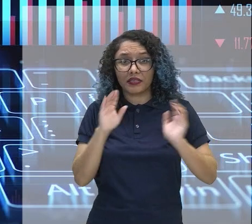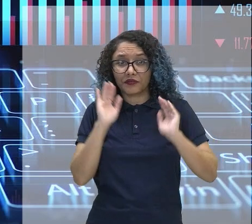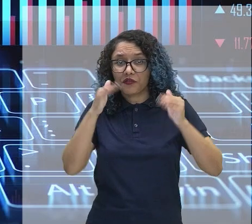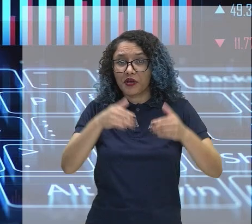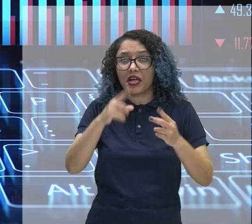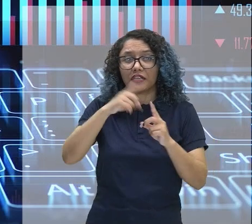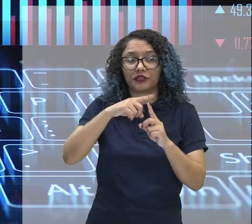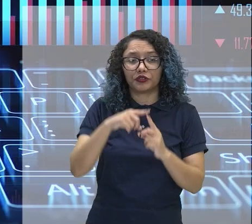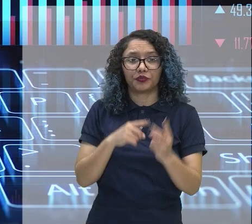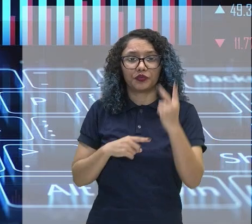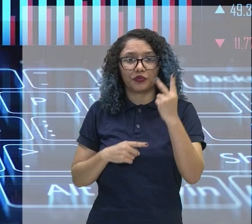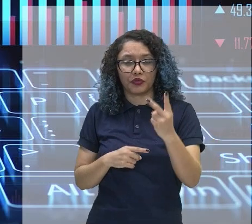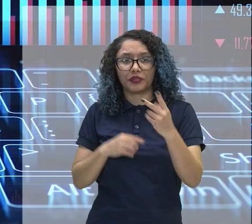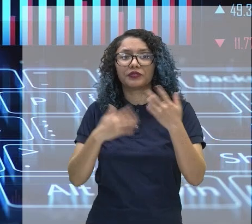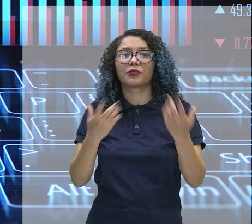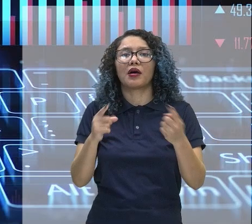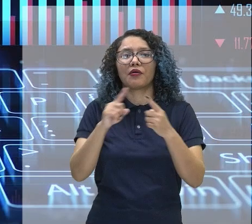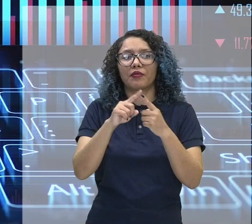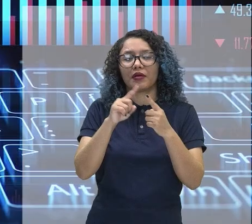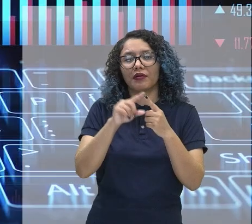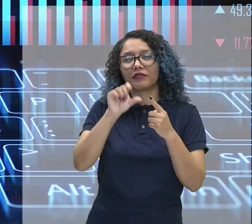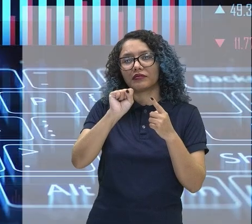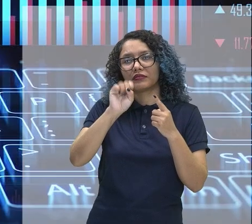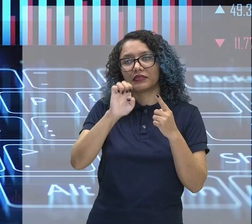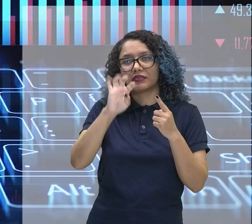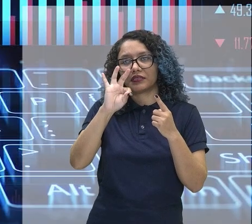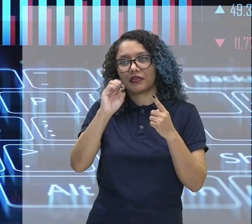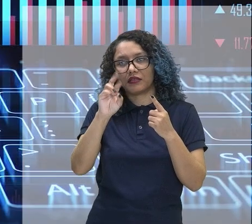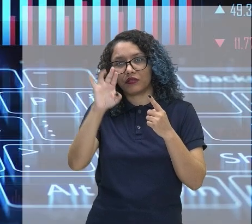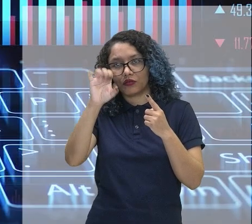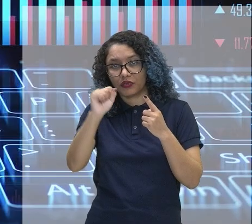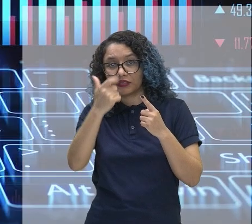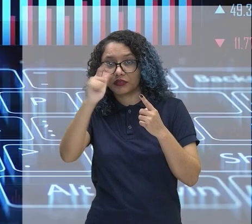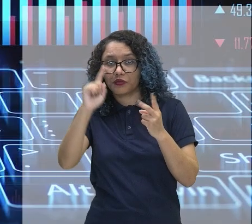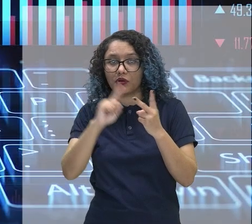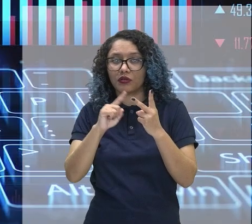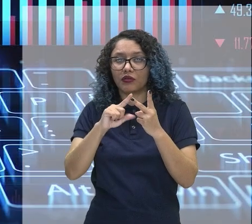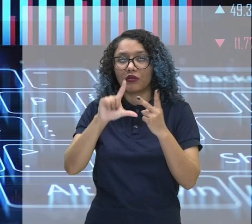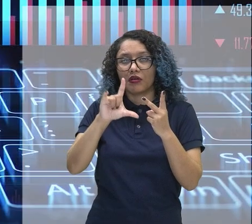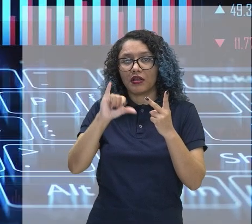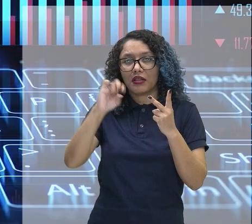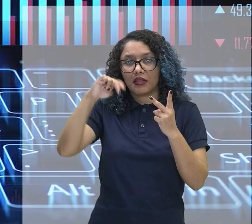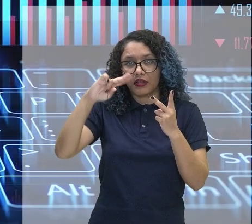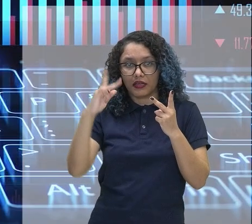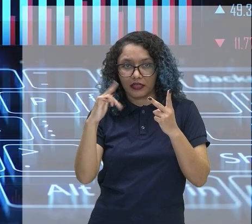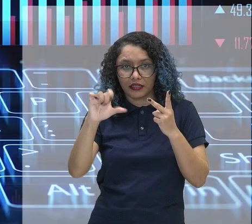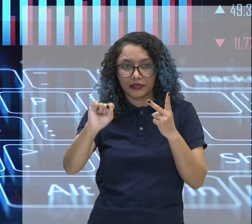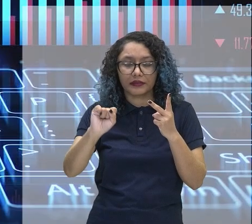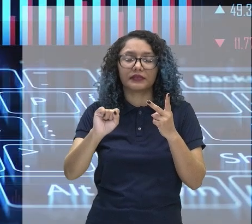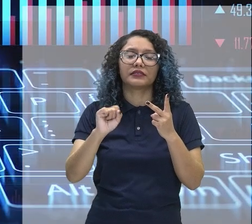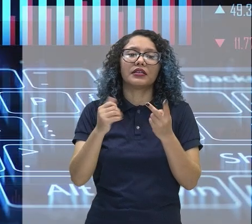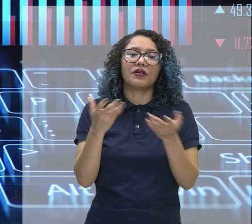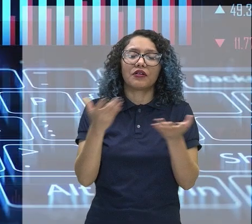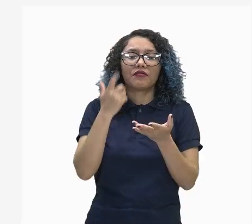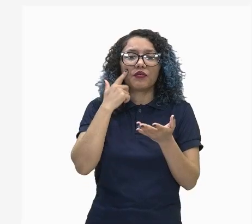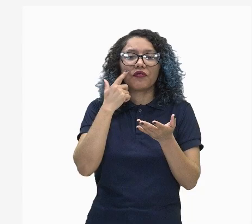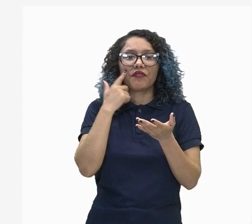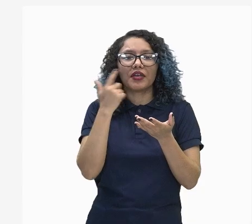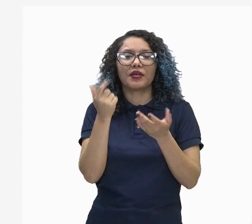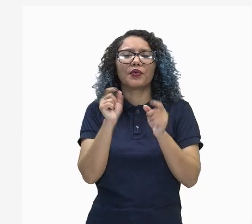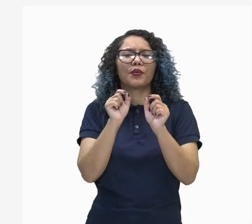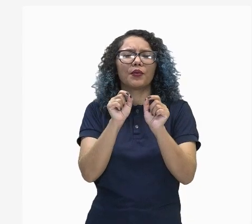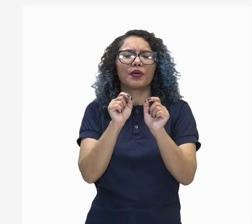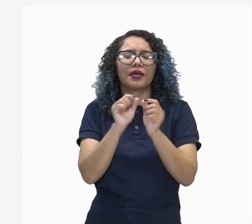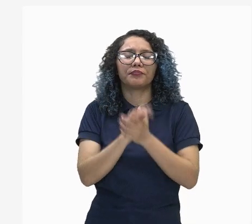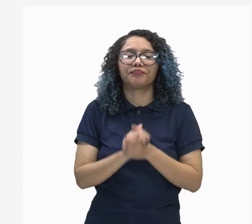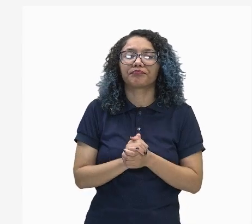que é o gráfico de setores e depois o gráfico de linhas, tá certo? Primeiro, vamos aqui analisar quais são os